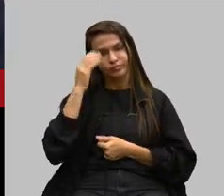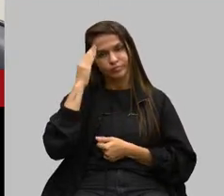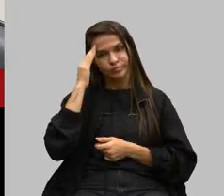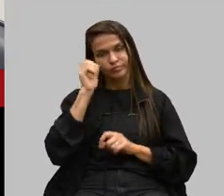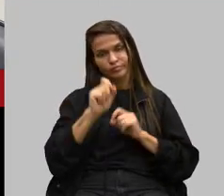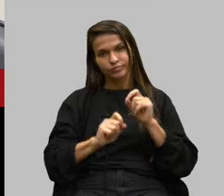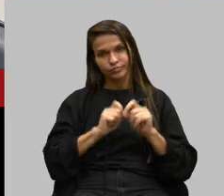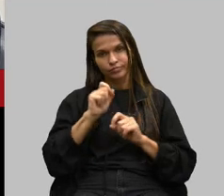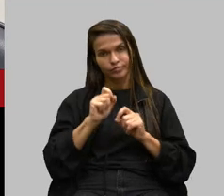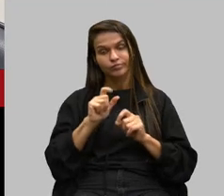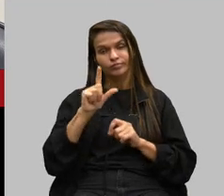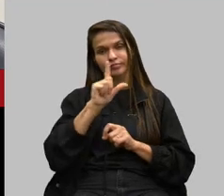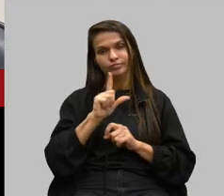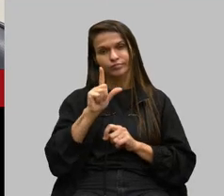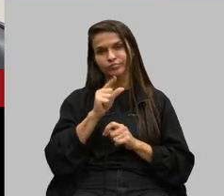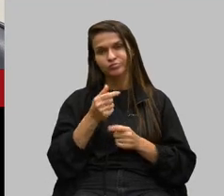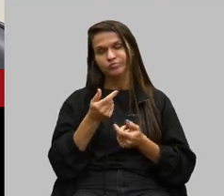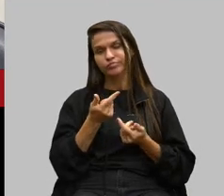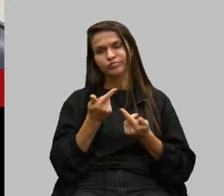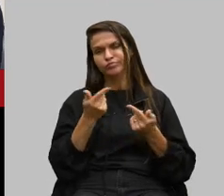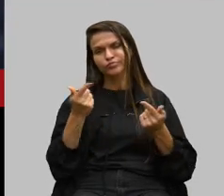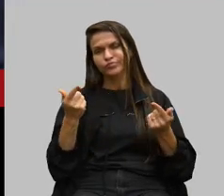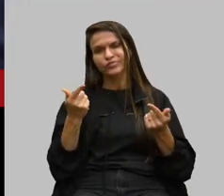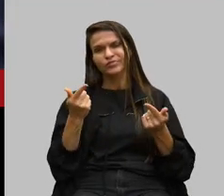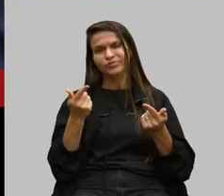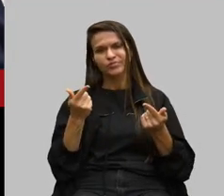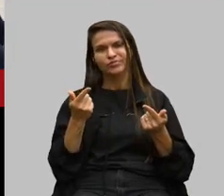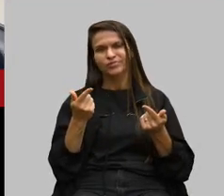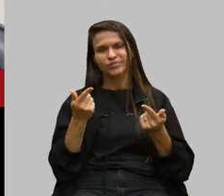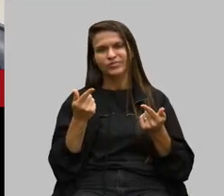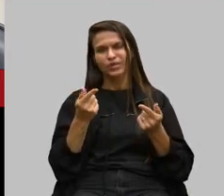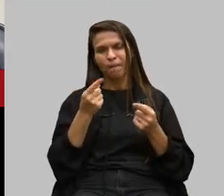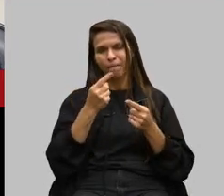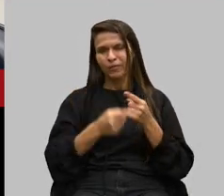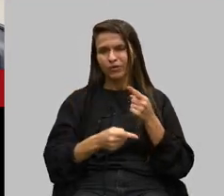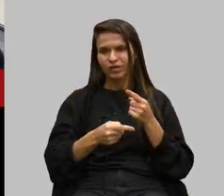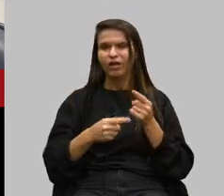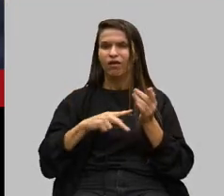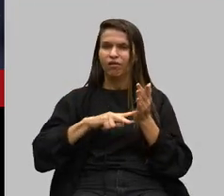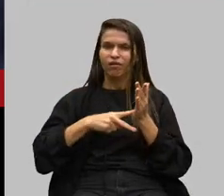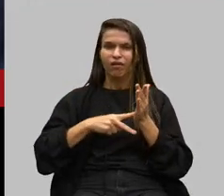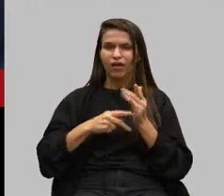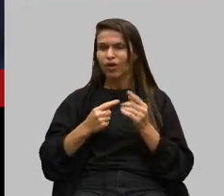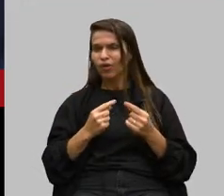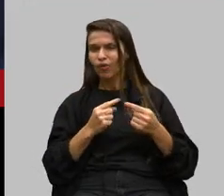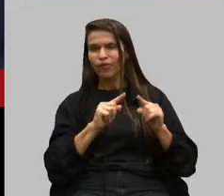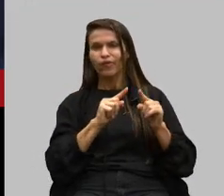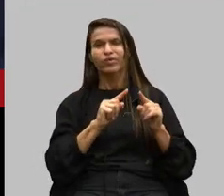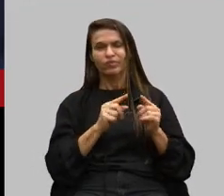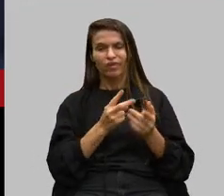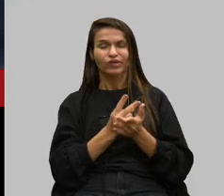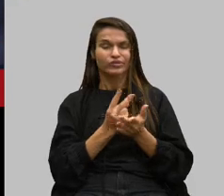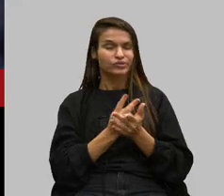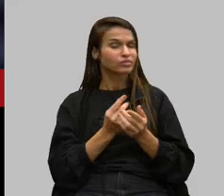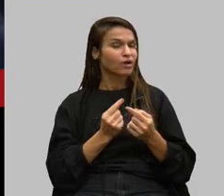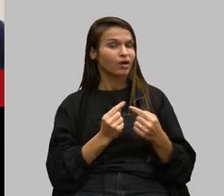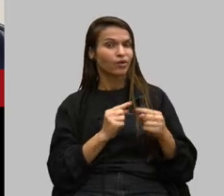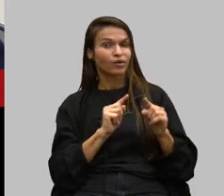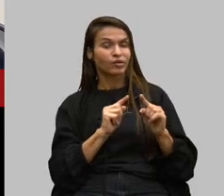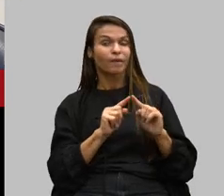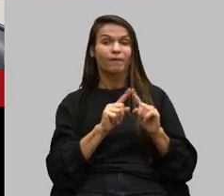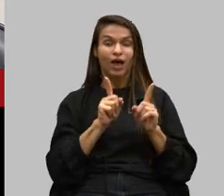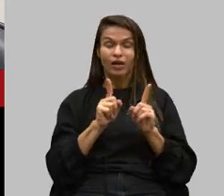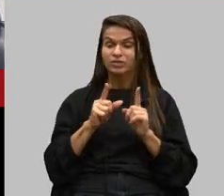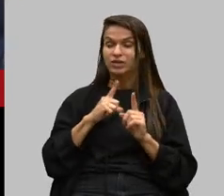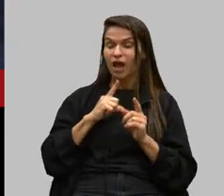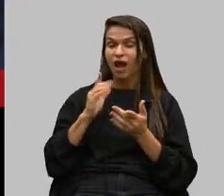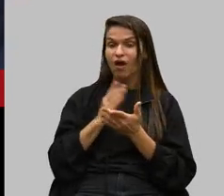é óbvio que não haverá consenso tem sindicato que é contra e vai permanecer contra agora tem sindicato